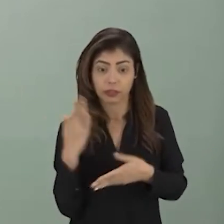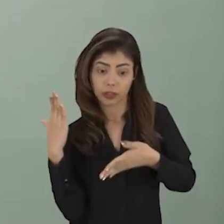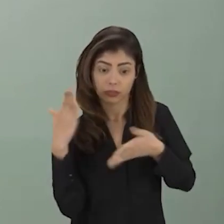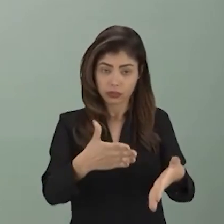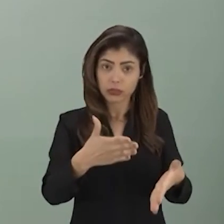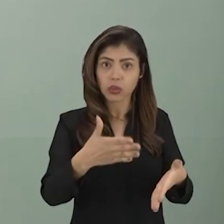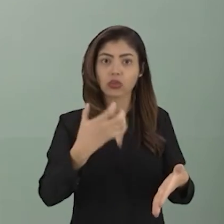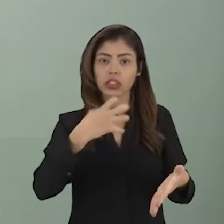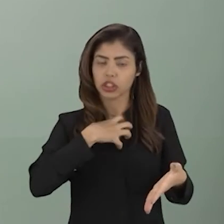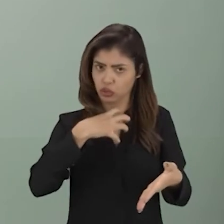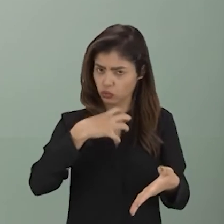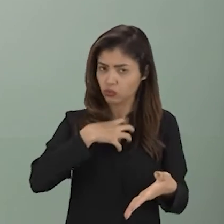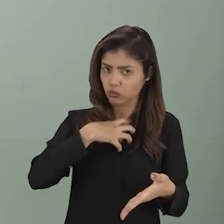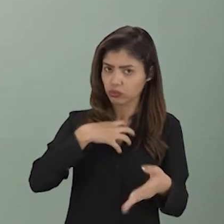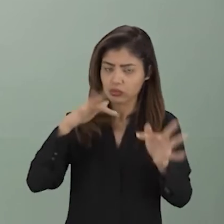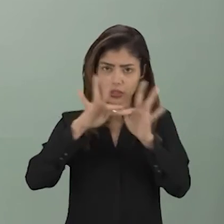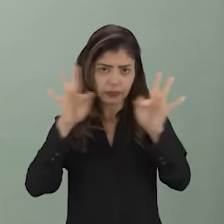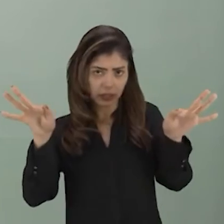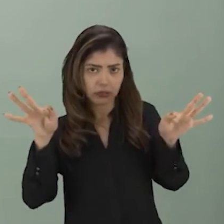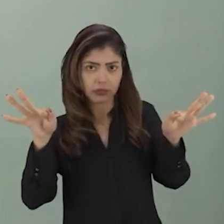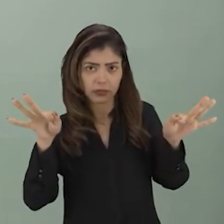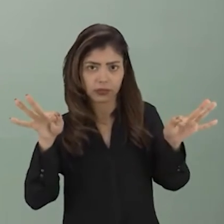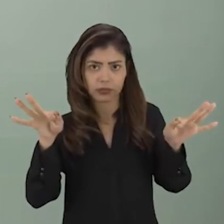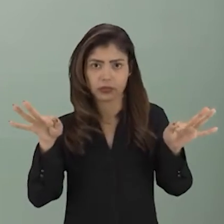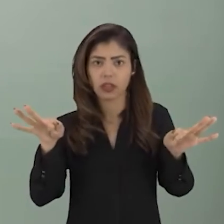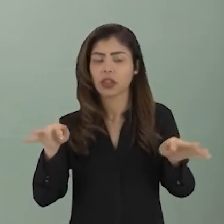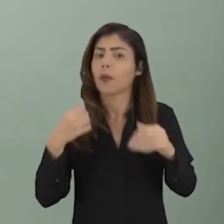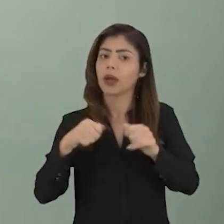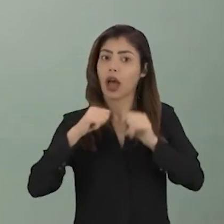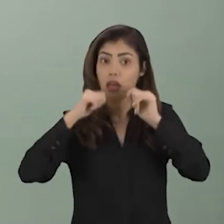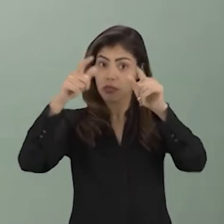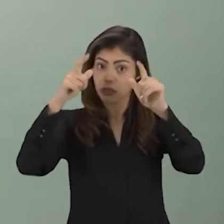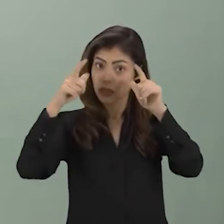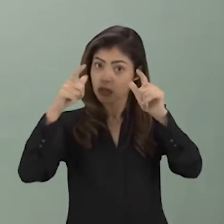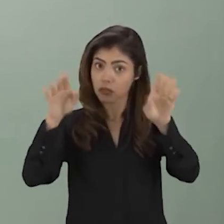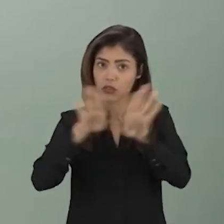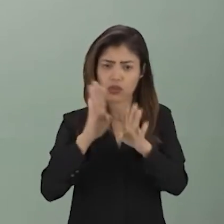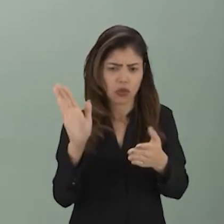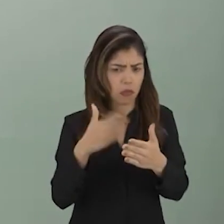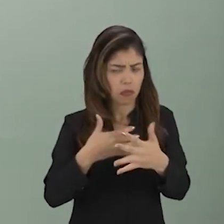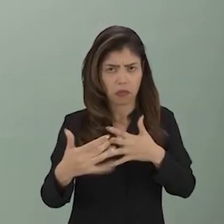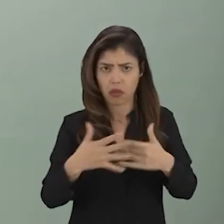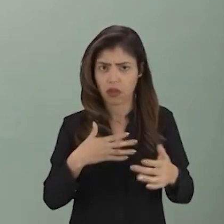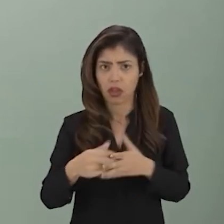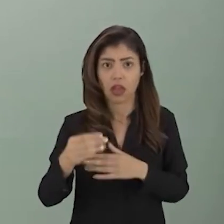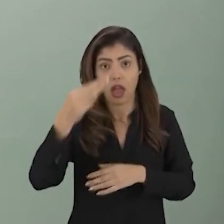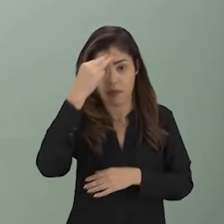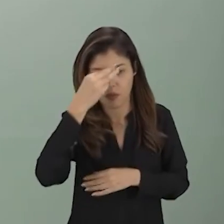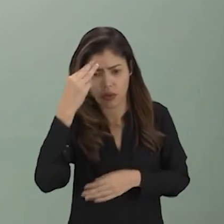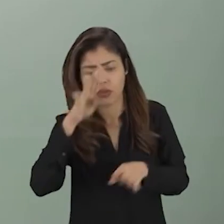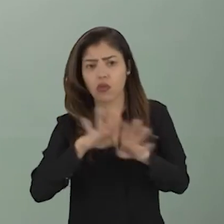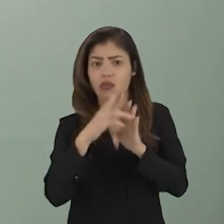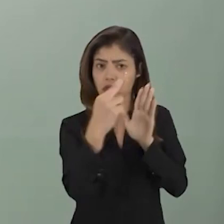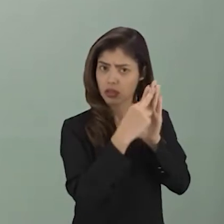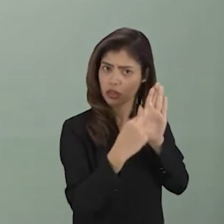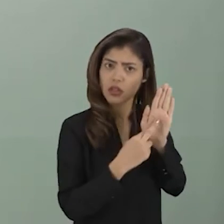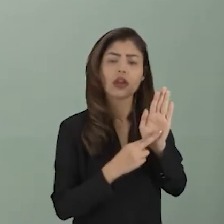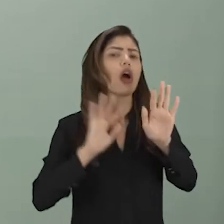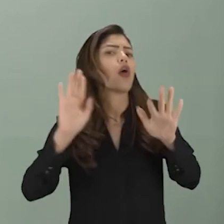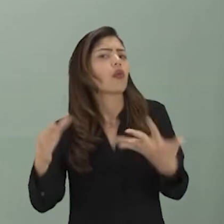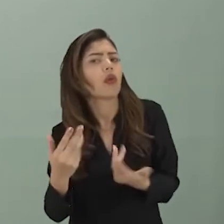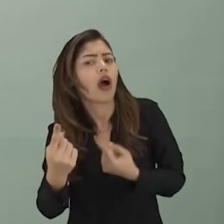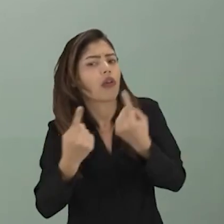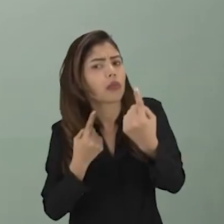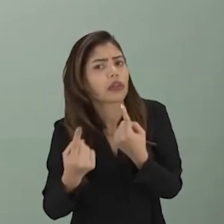determinar o sentido do que se quer. Então, eu tenho que estar muito atenta antes de qualquer memorização de regra, qual é a intenção